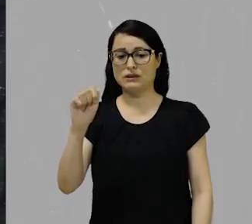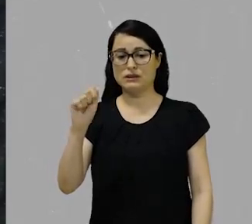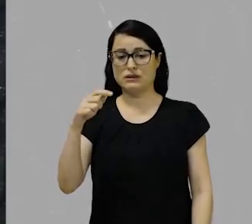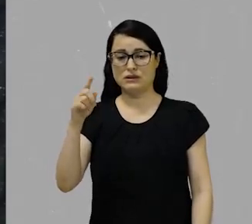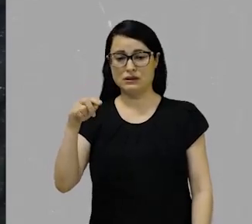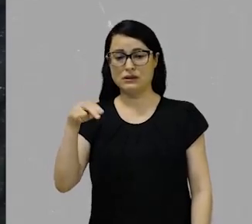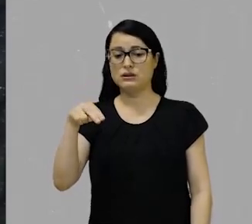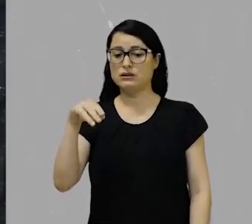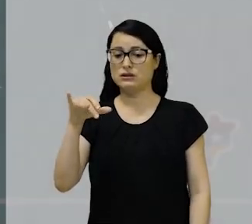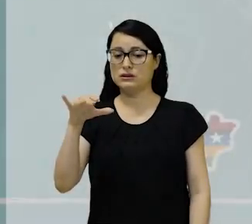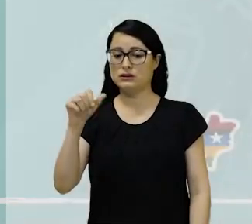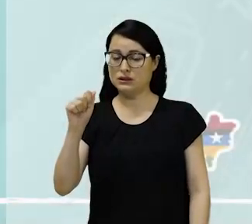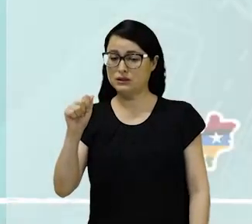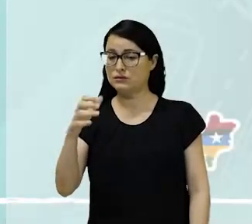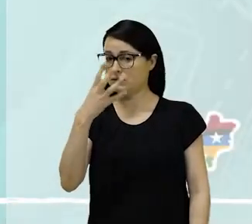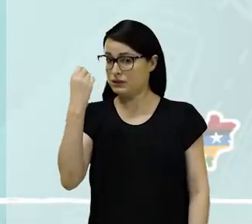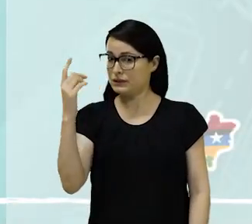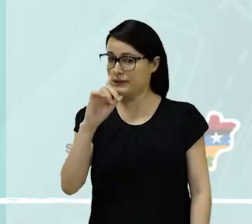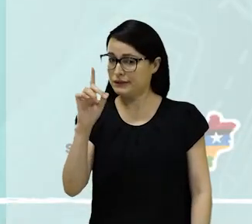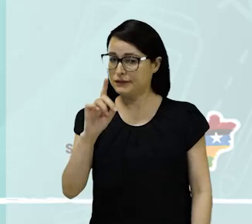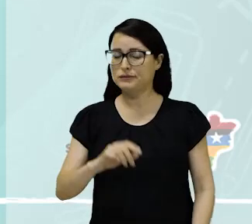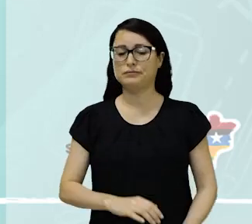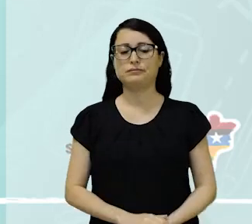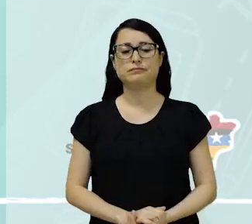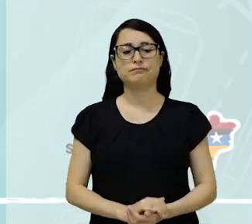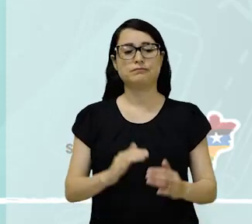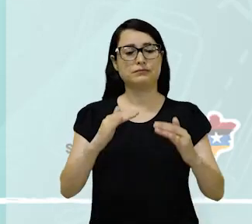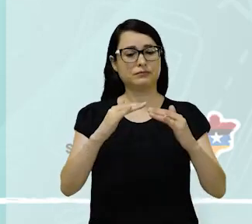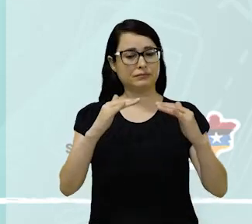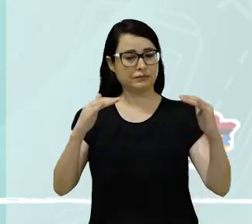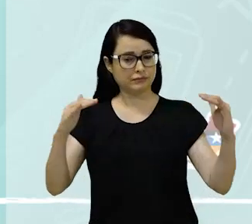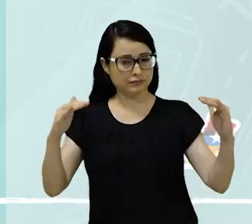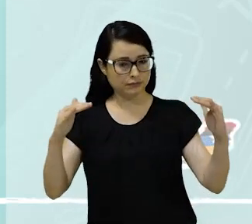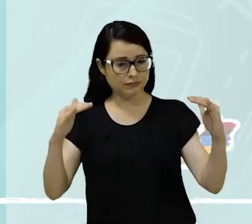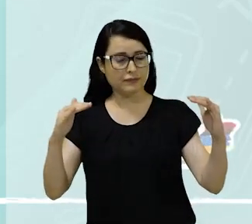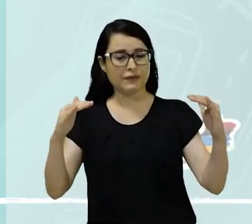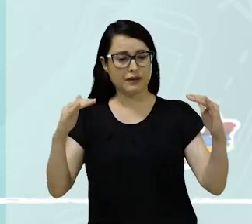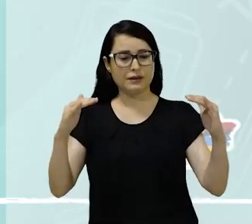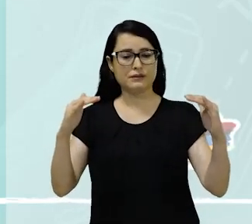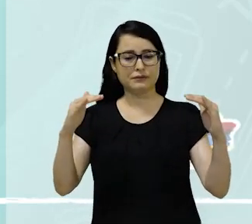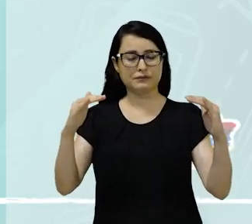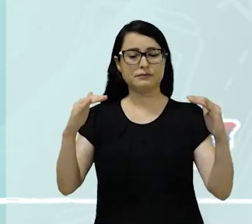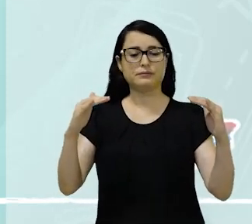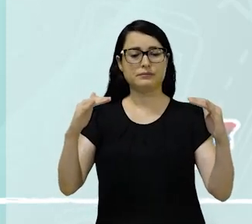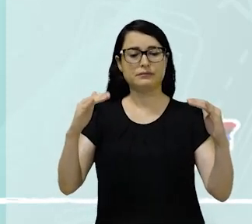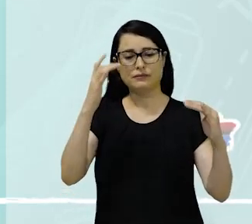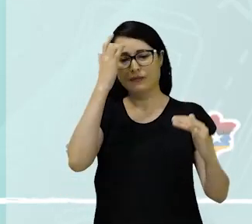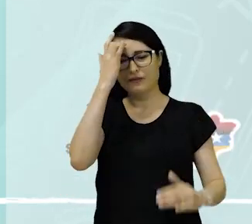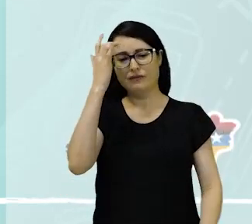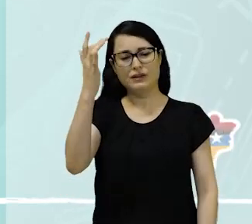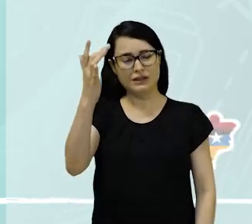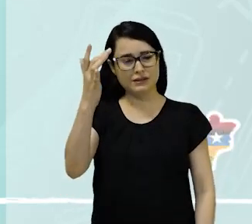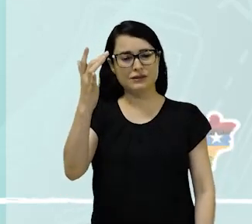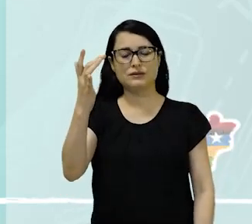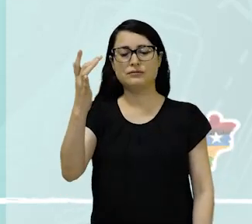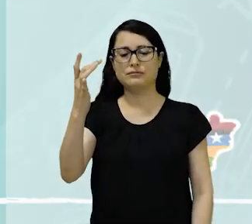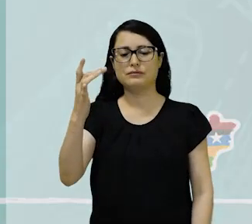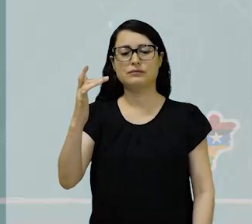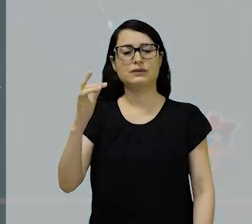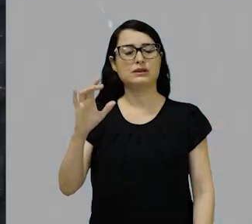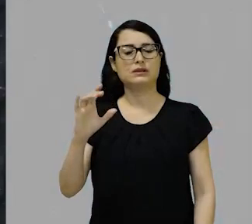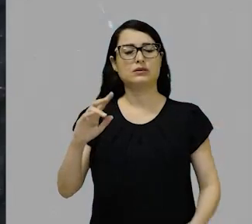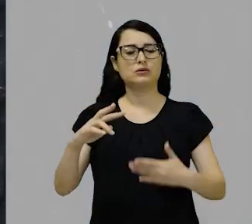meso-oceânicas. Não esqueçam, tá? Então, divergente, as placas se separam, né, galera? Facinho, né? Consequência